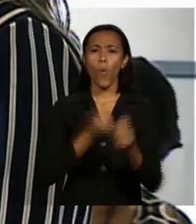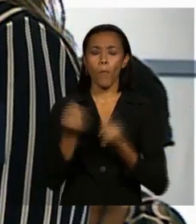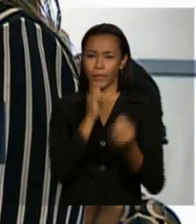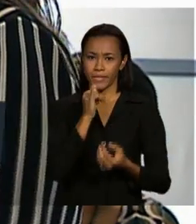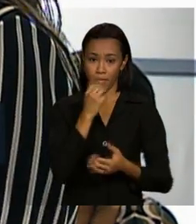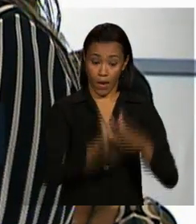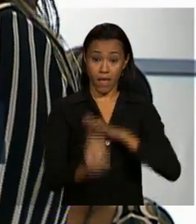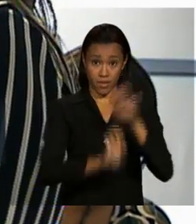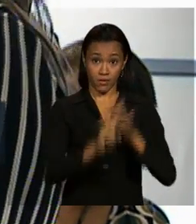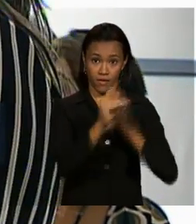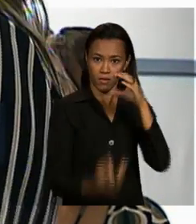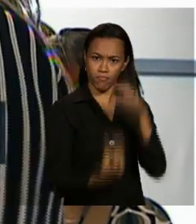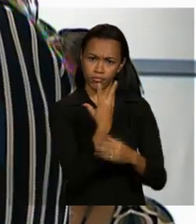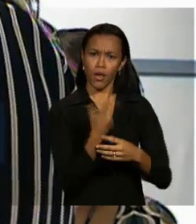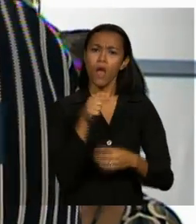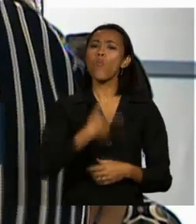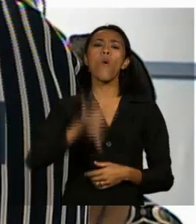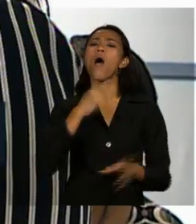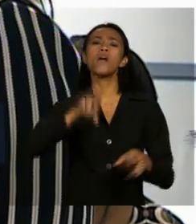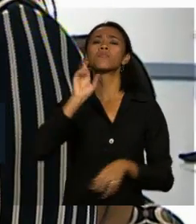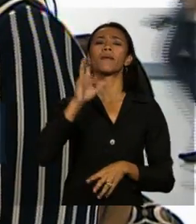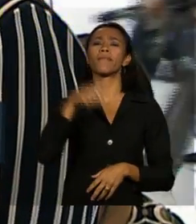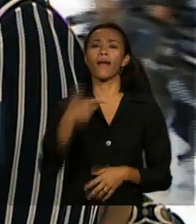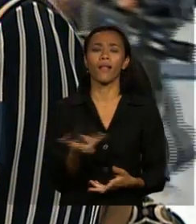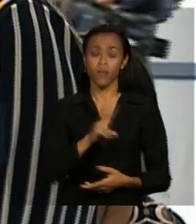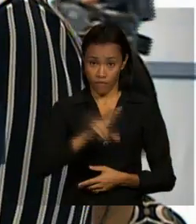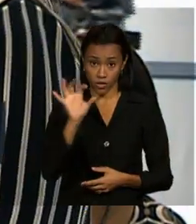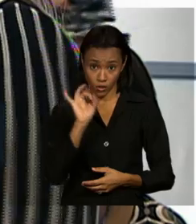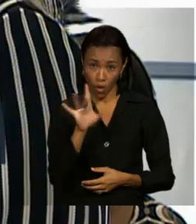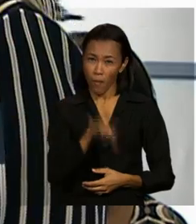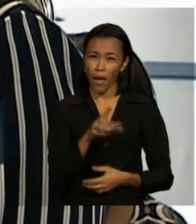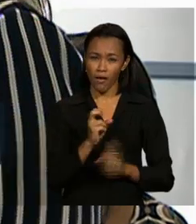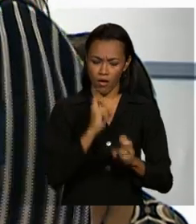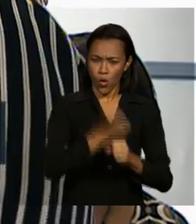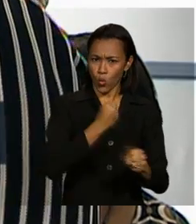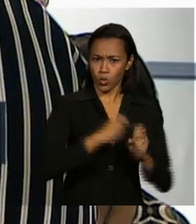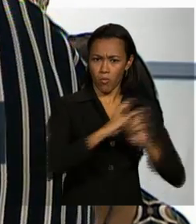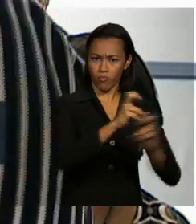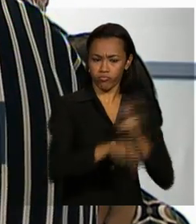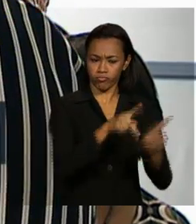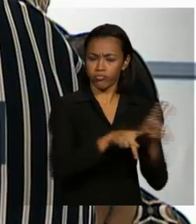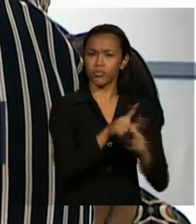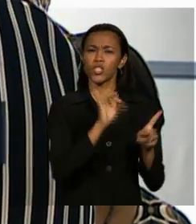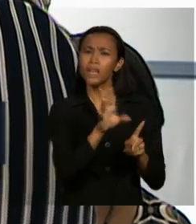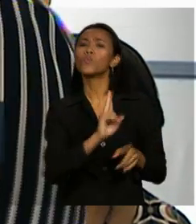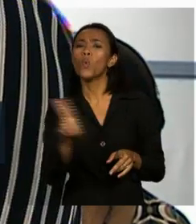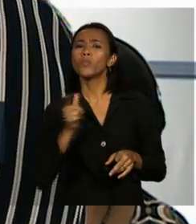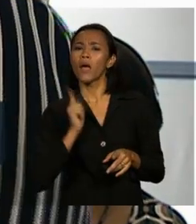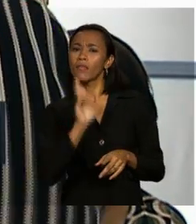empresa que vai ser criada o papel dela vai ser qual exatamente e vai ser só pra ferrovia já tem um nome